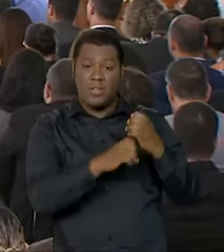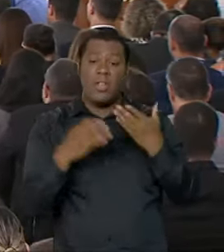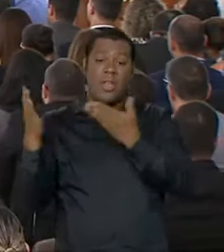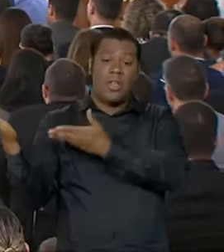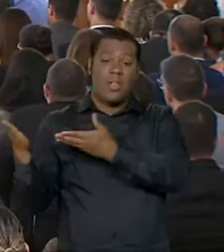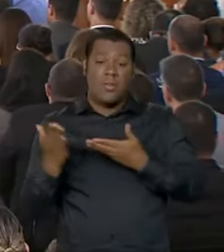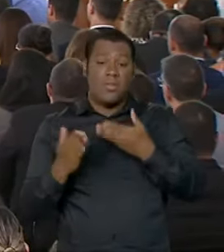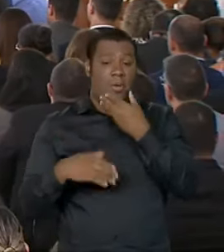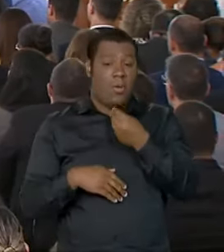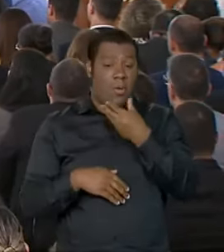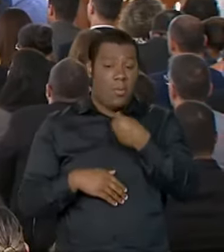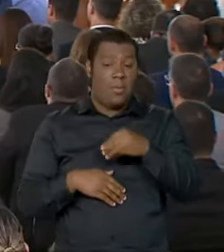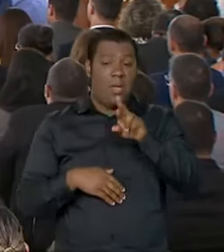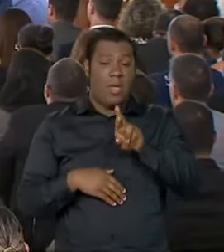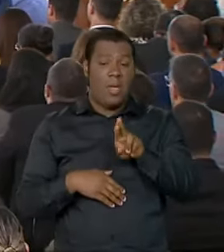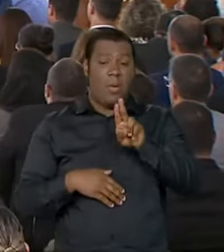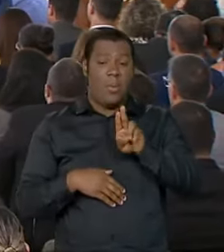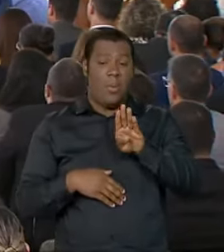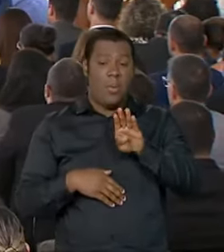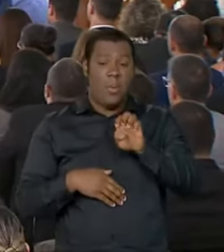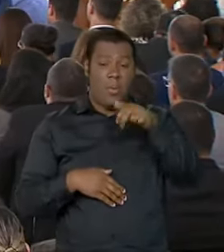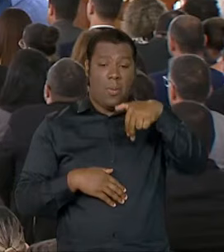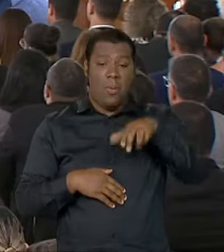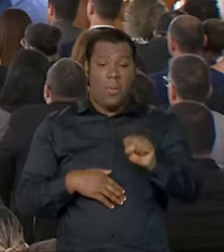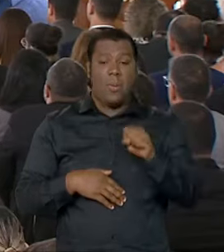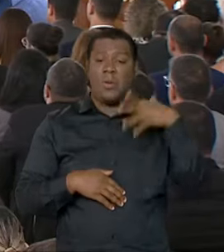Rubens Mene, fará uso da palavra.